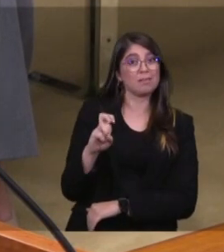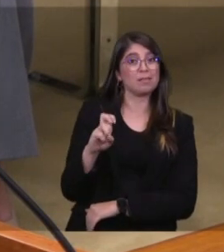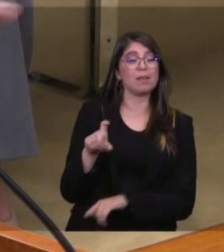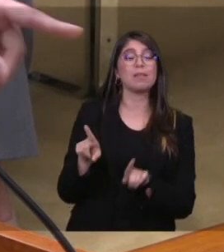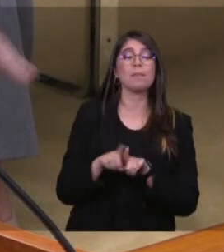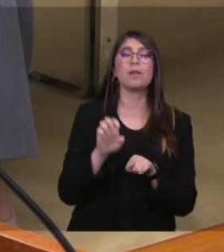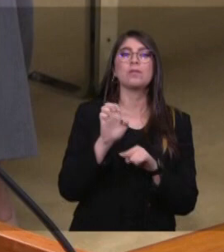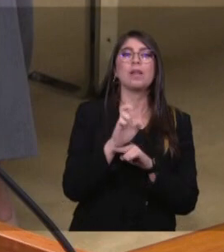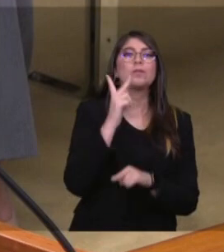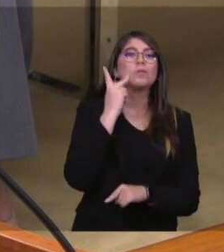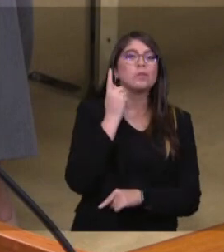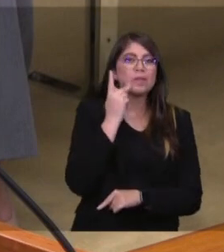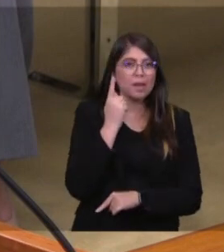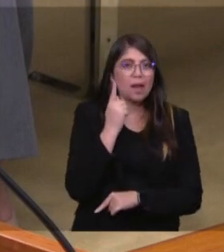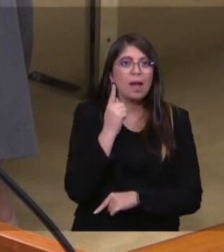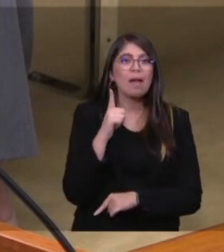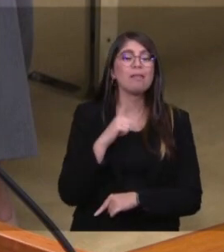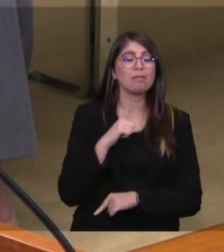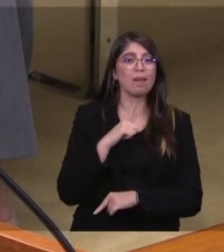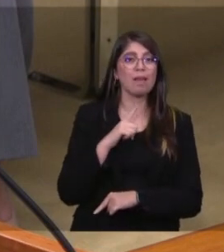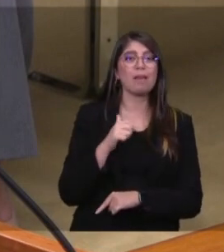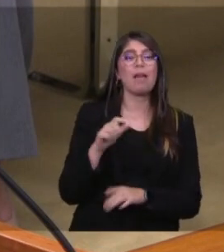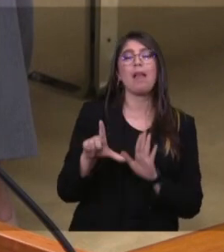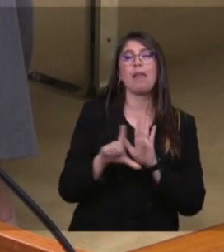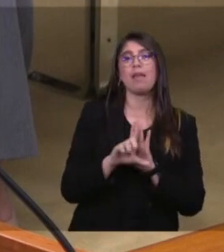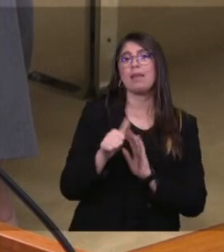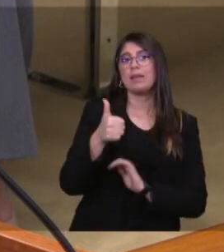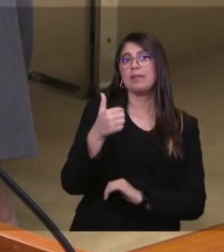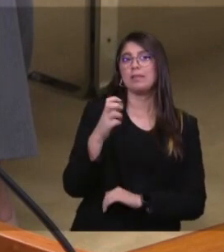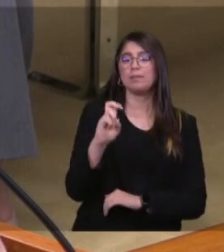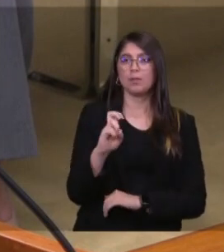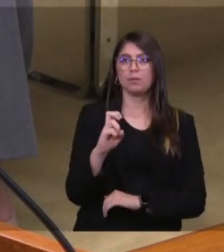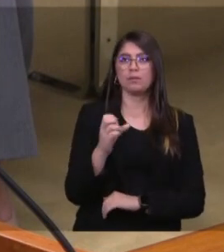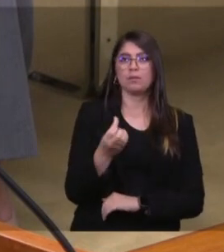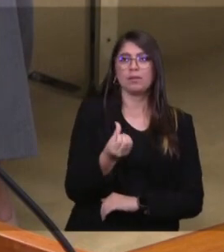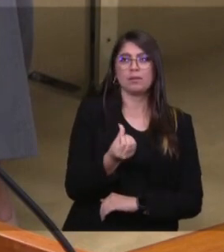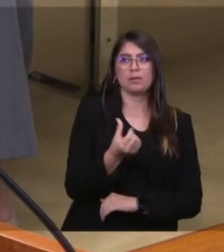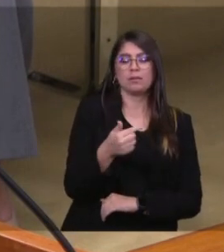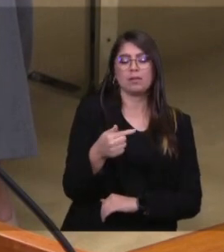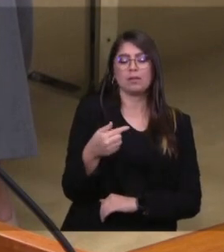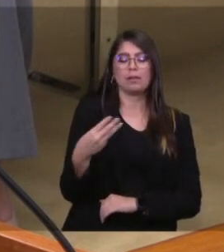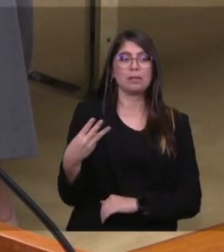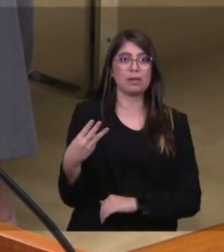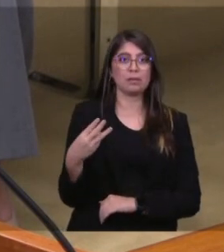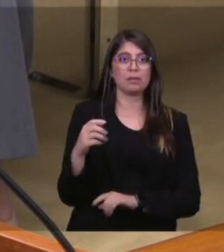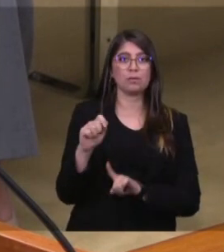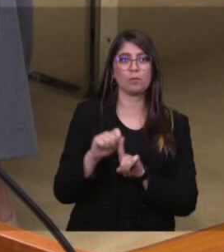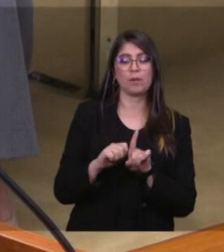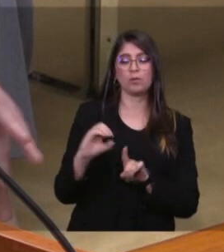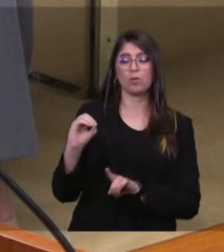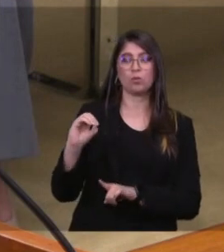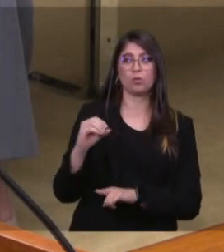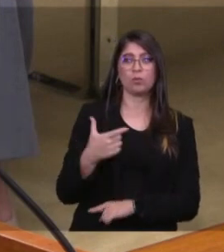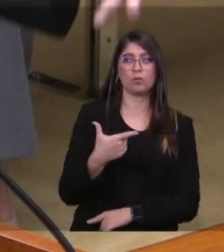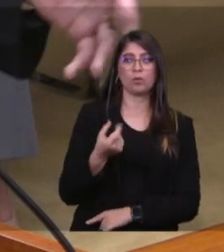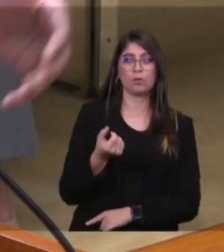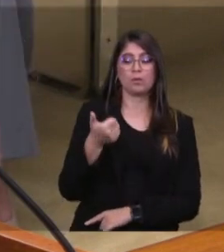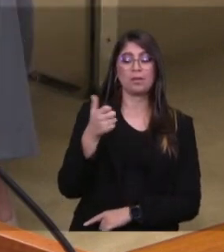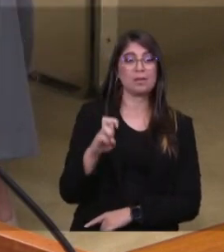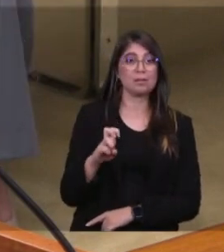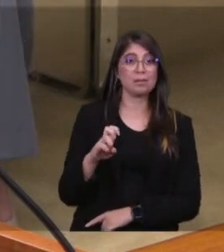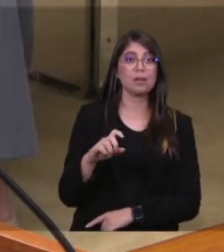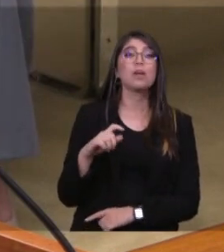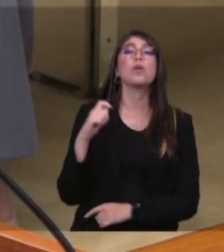Ceará instituiu o DIFAL por meio da Lei 15.863, de outubro de 2015. O Rio Grande do